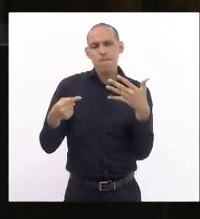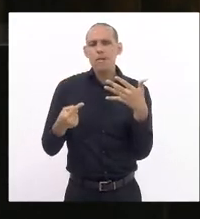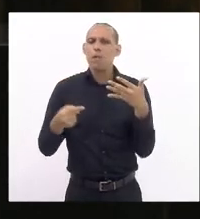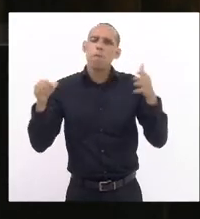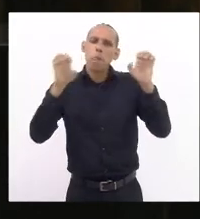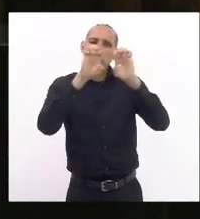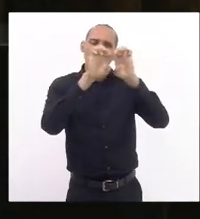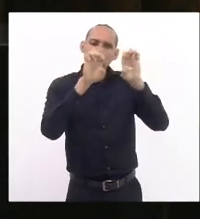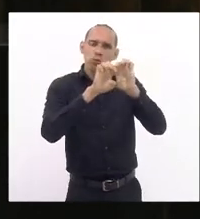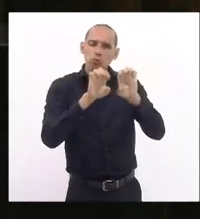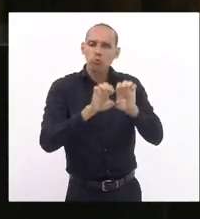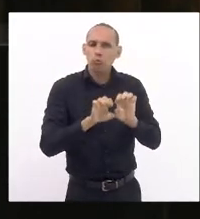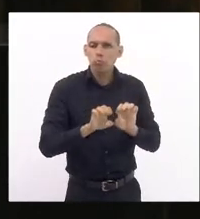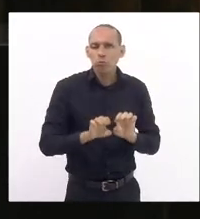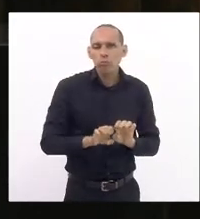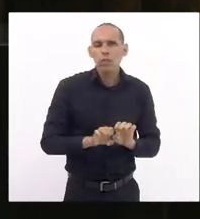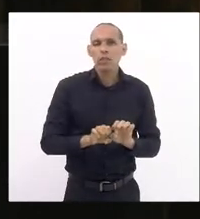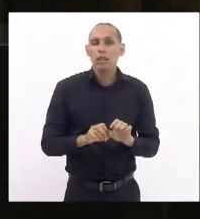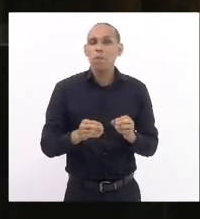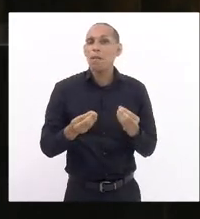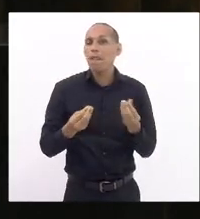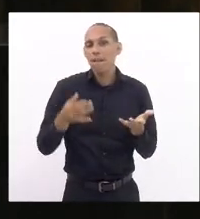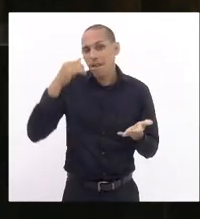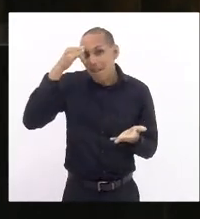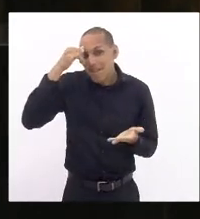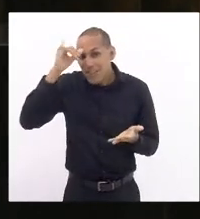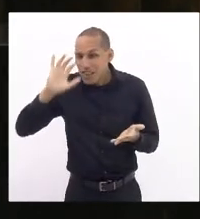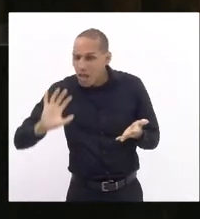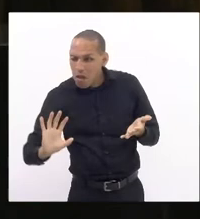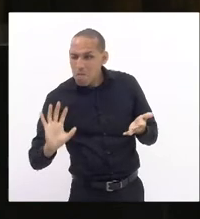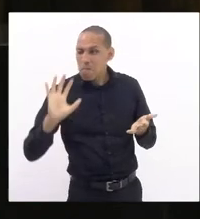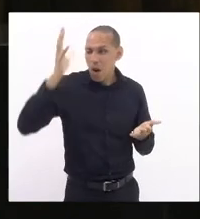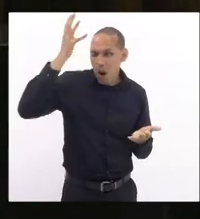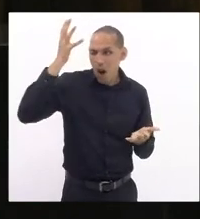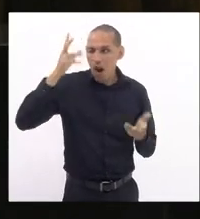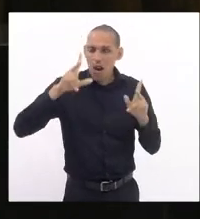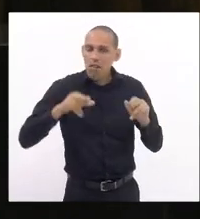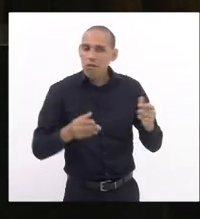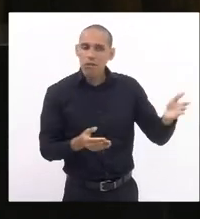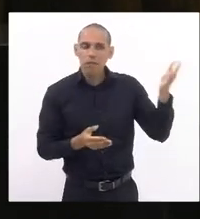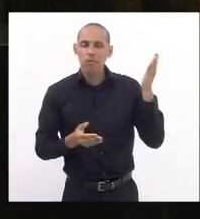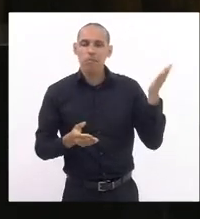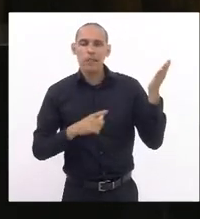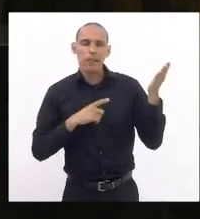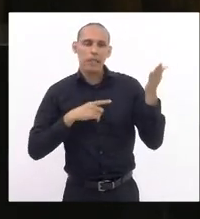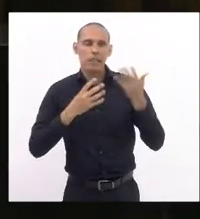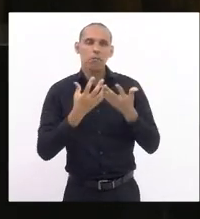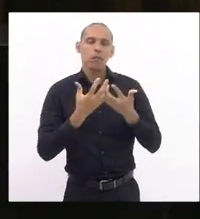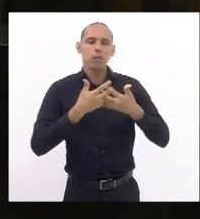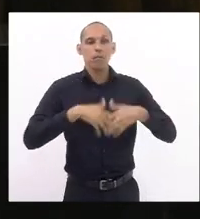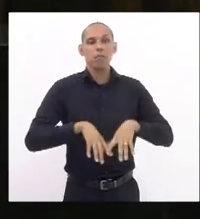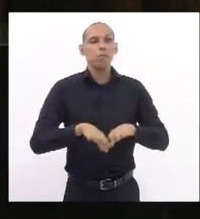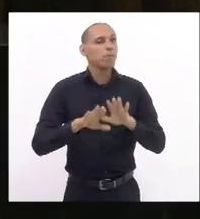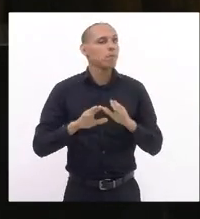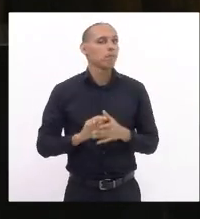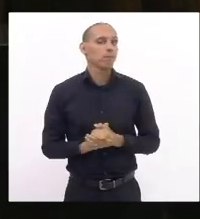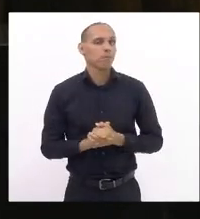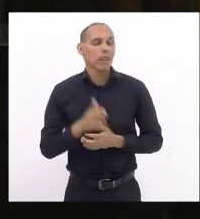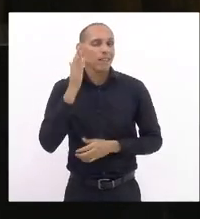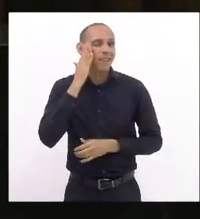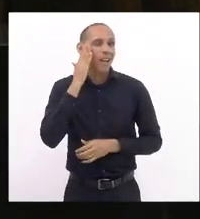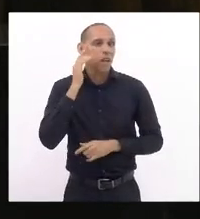estruturante com relação à prevenção de grandes tragédias como essa que acometeu Petrópolis, saber